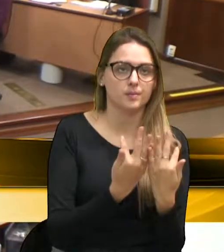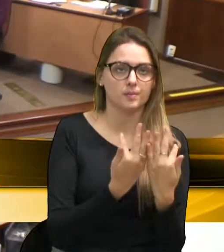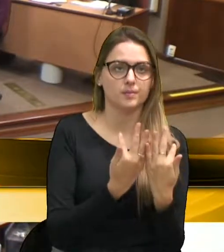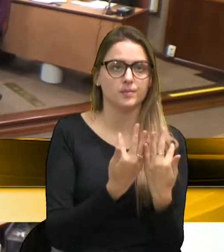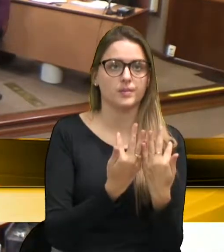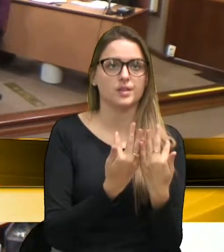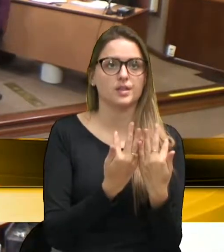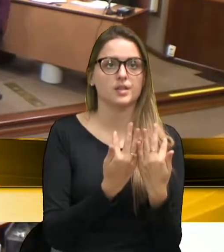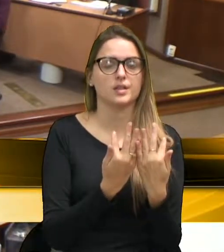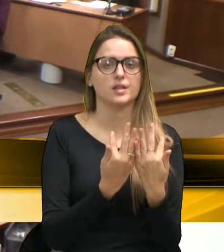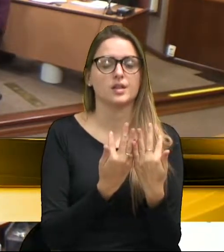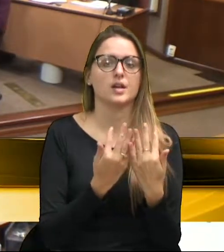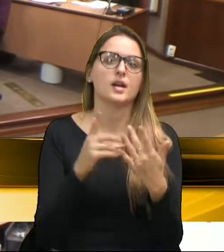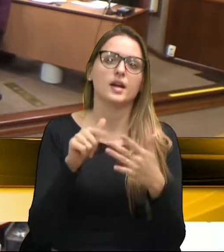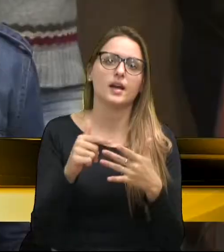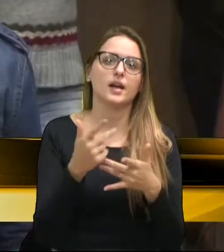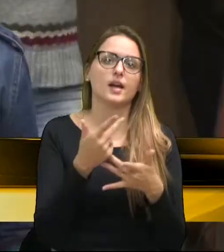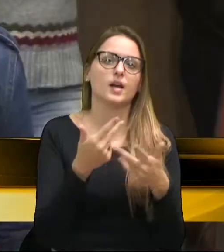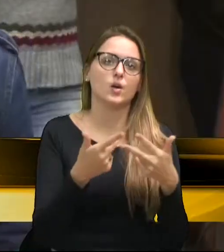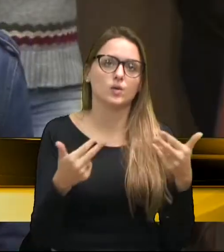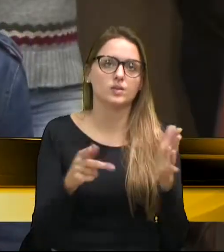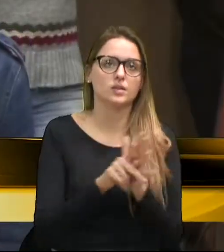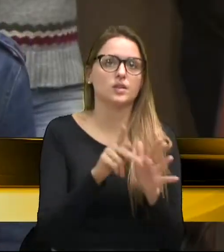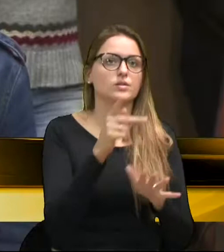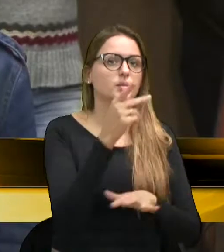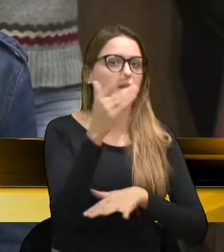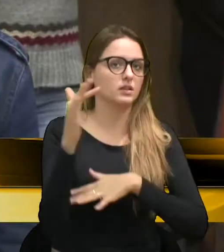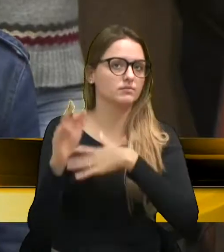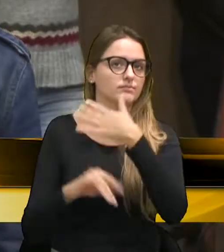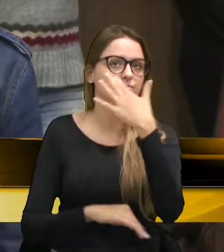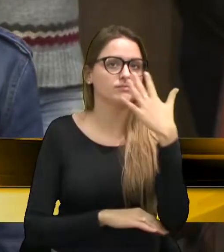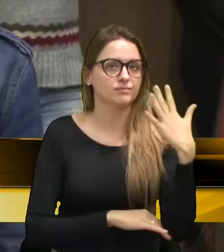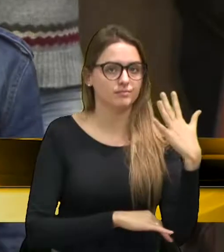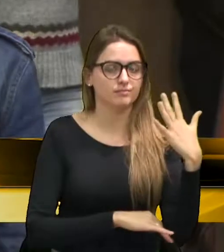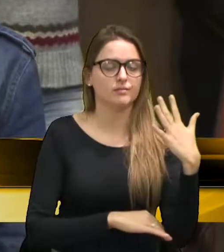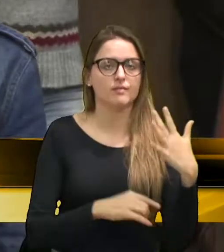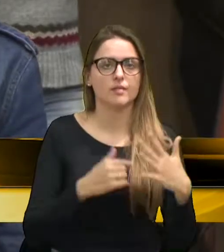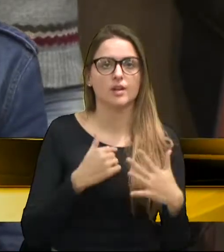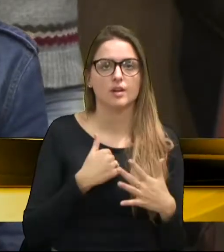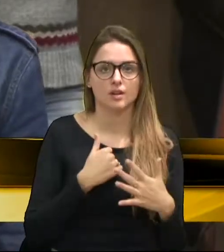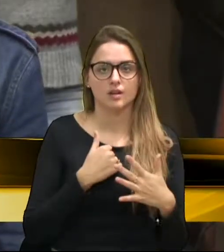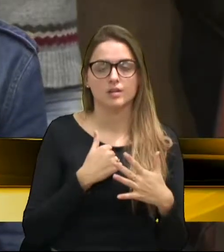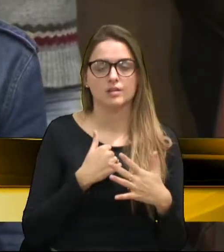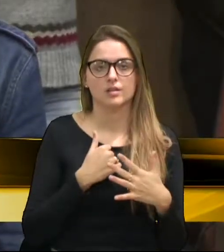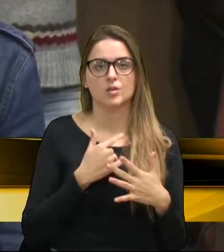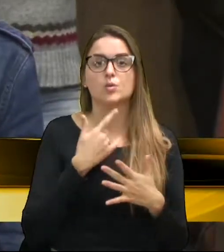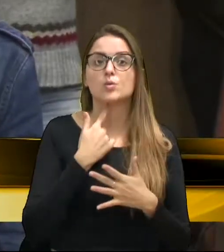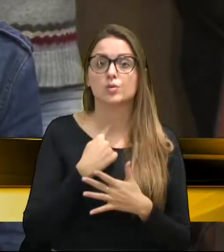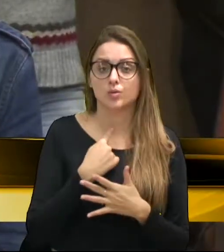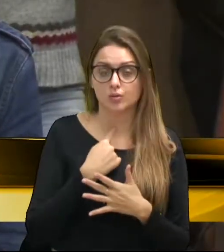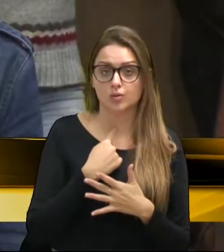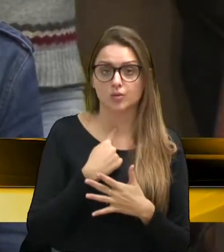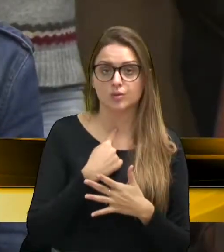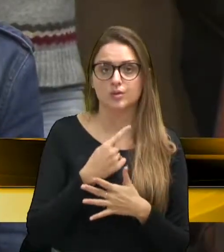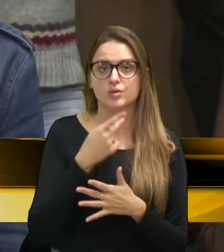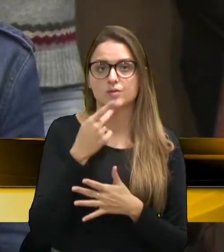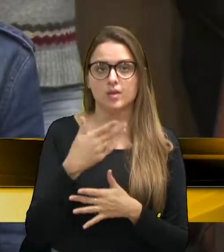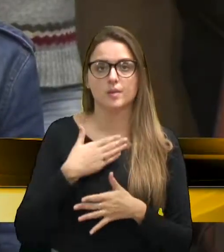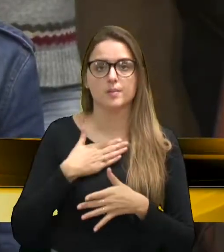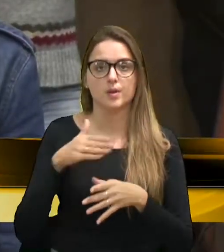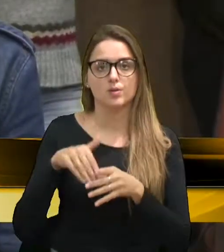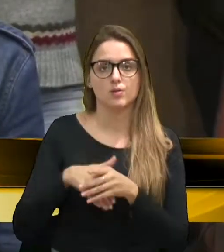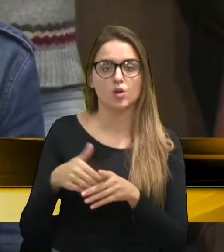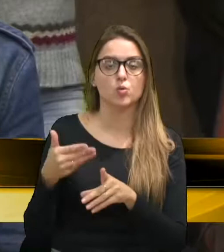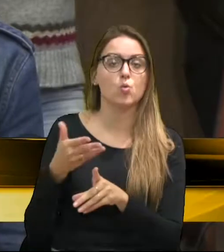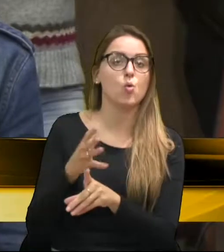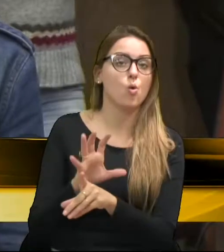acredito que a questão do meio ambiente, né? E gostaria de, então, relatar o meu voto aqui